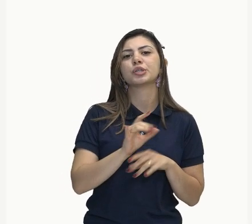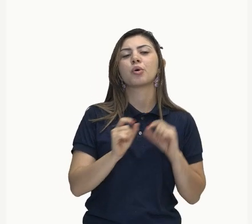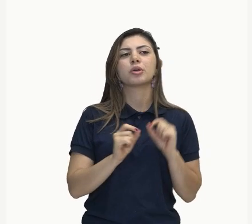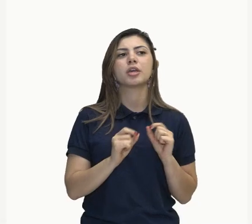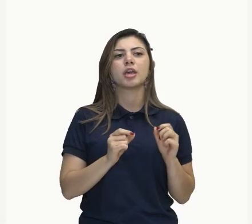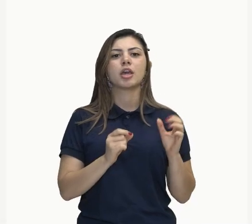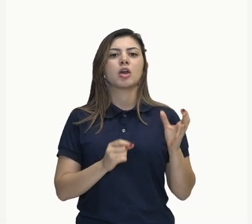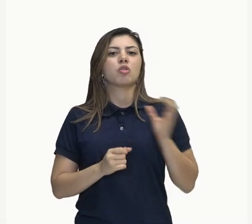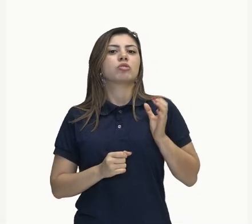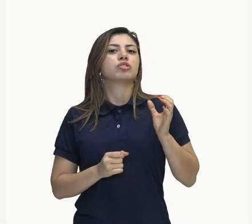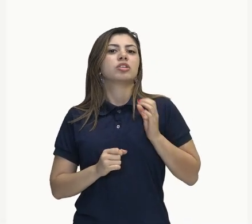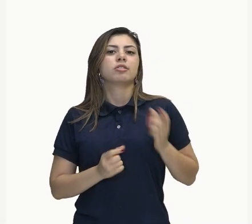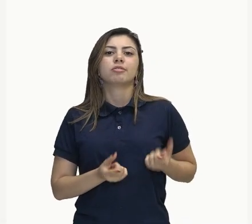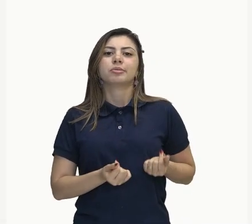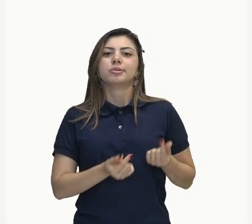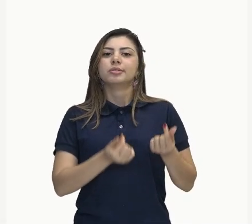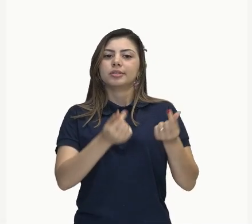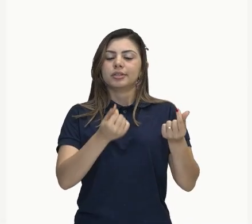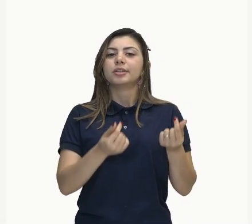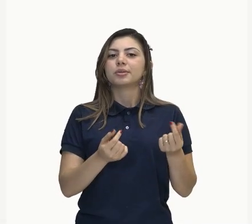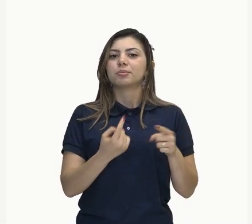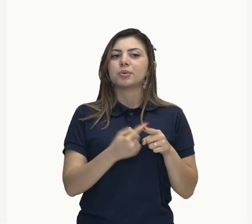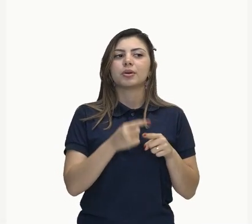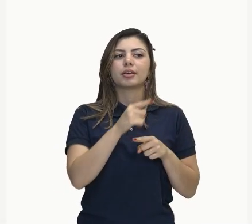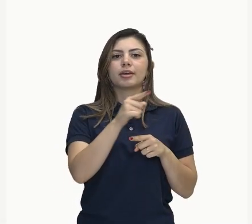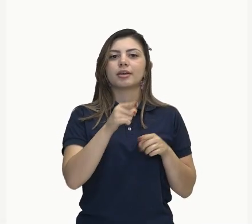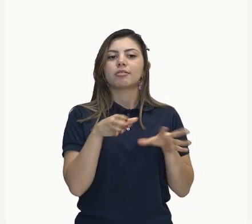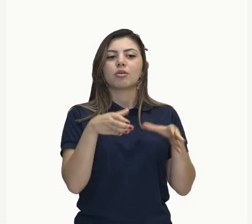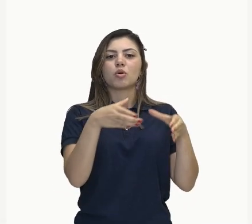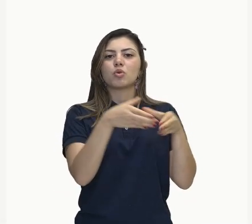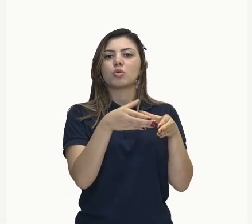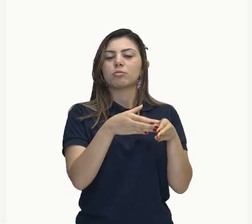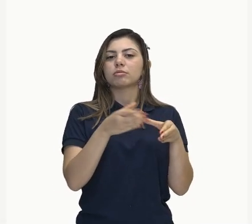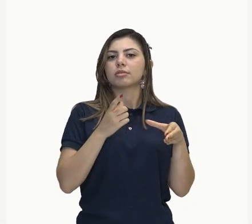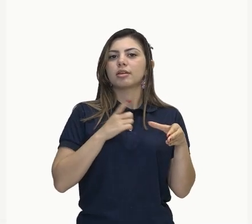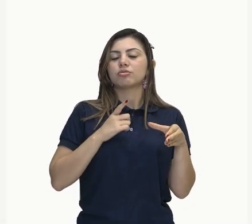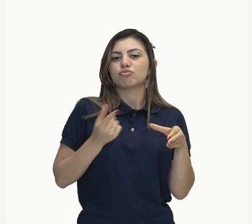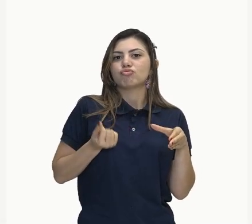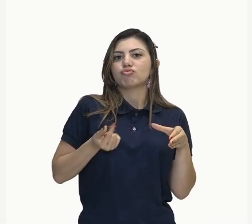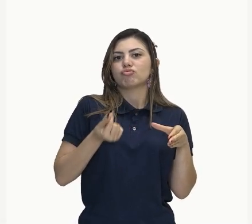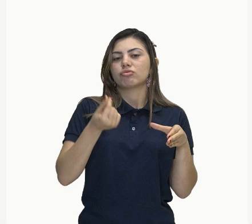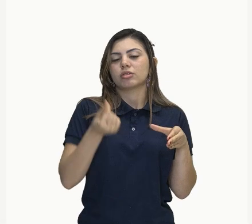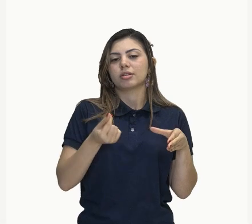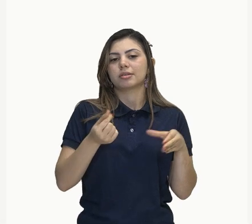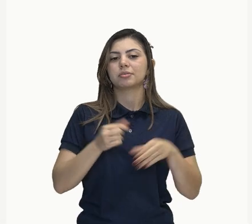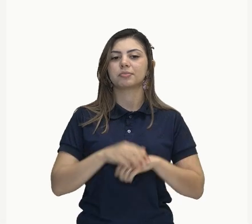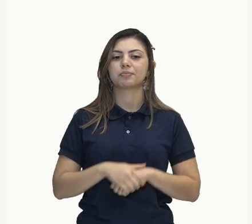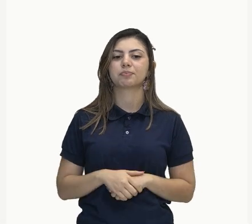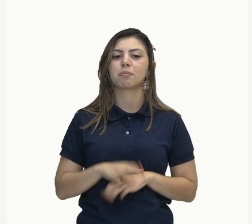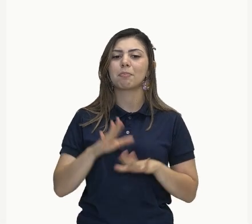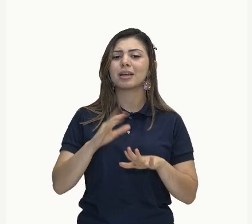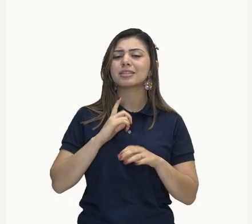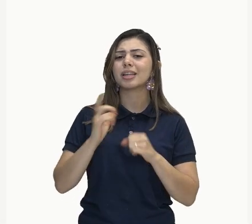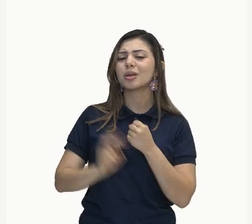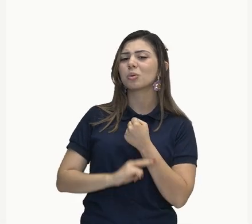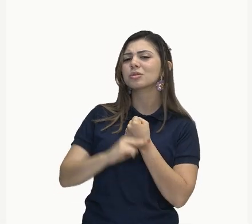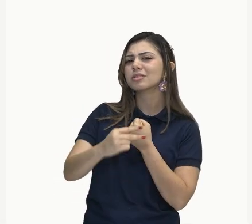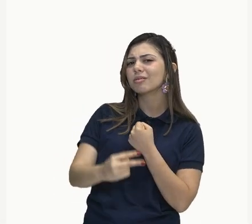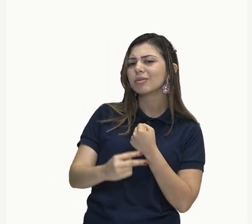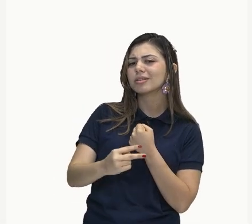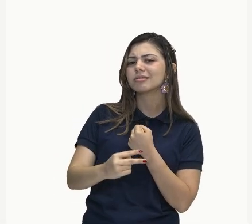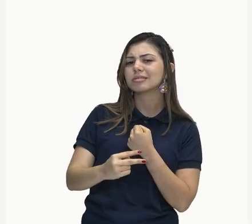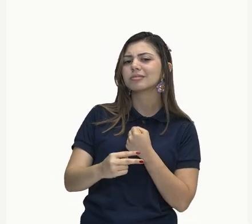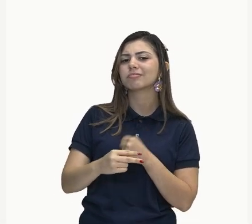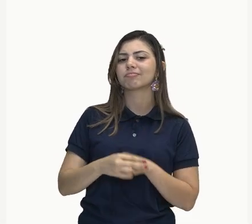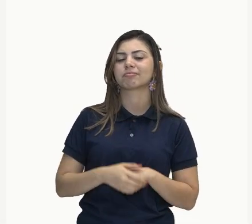investidores. Quem são eles? Aqueles que detêm o maior acúmulo de capital. E quais são as causas? A